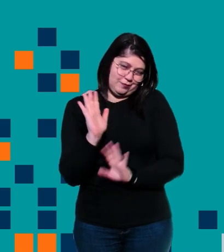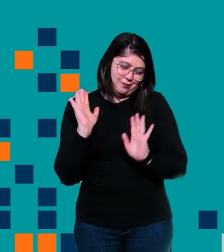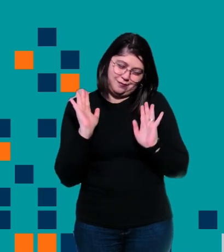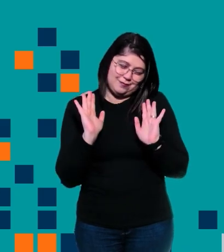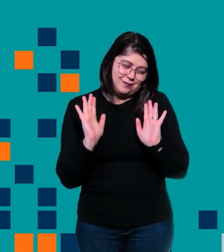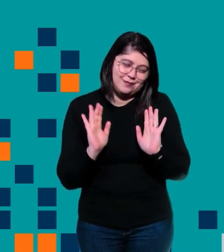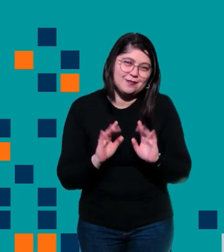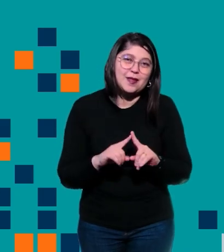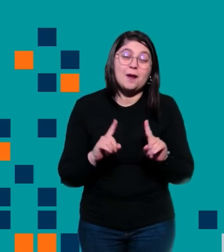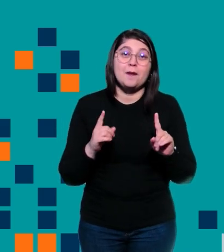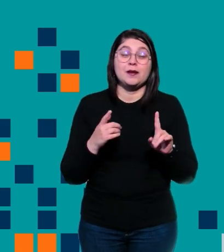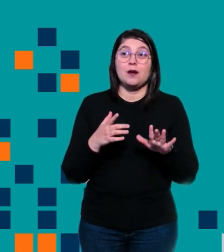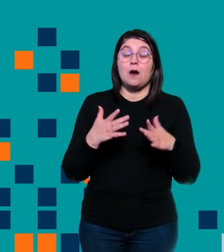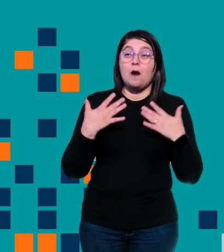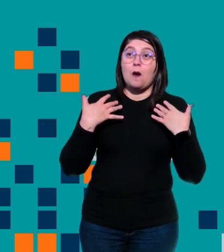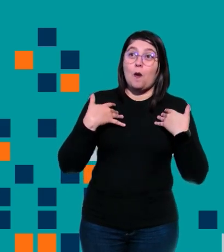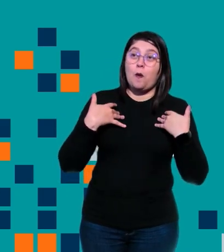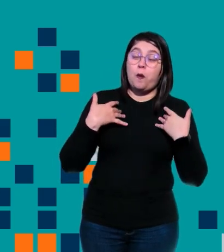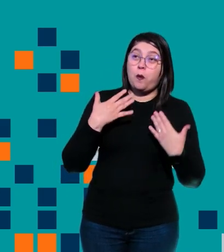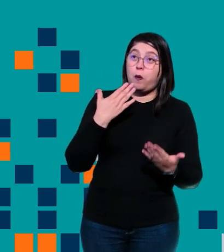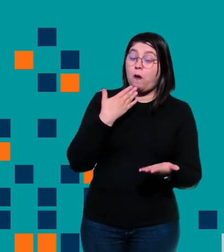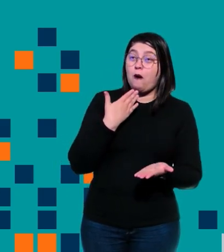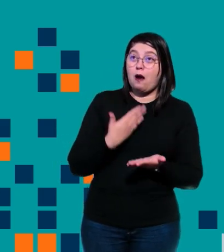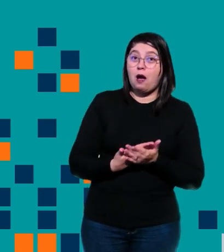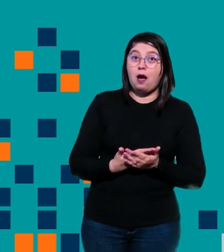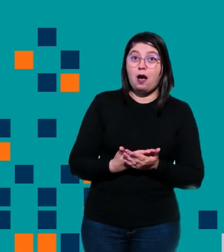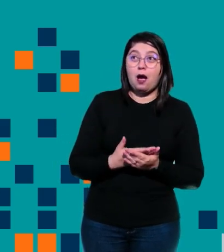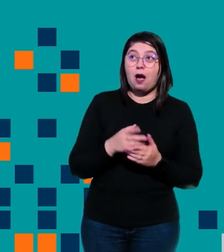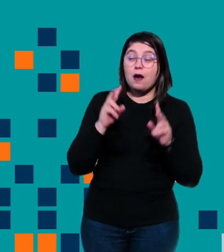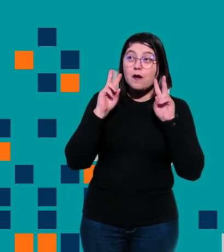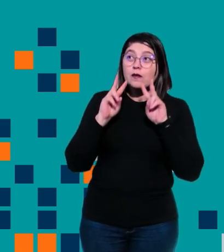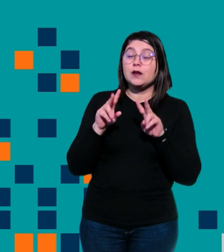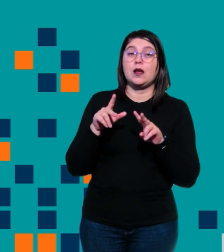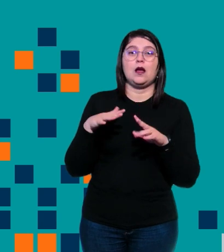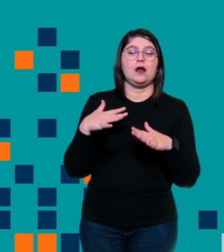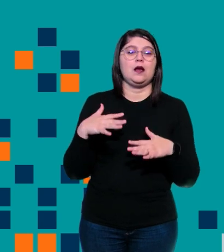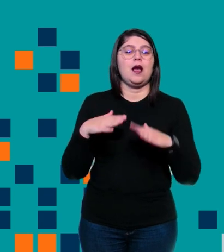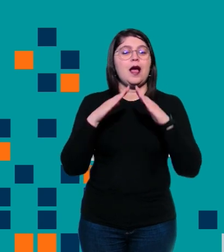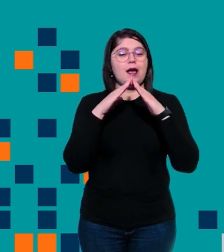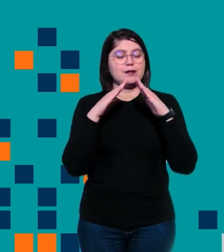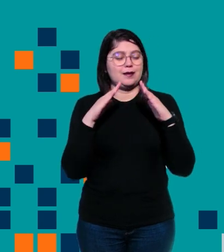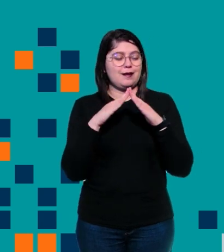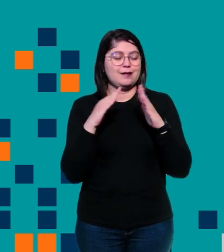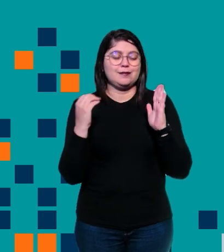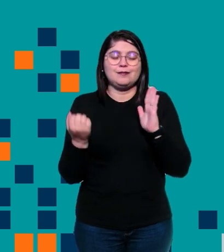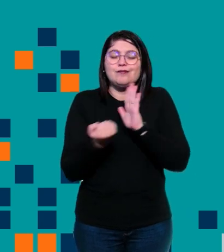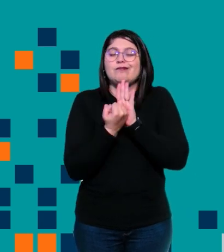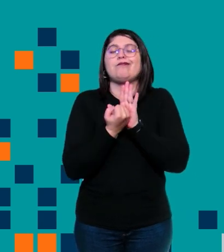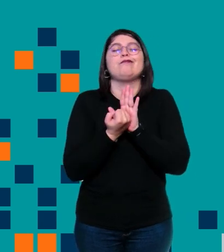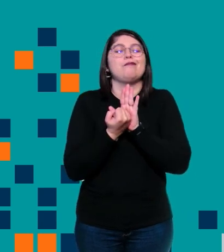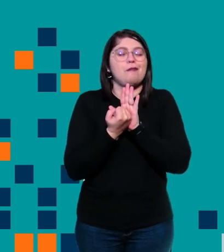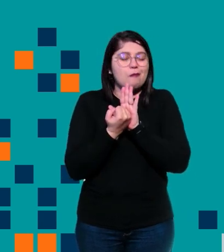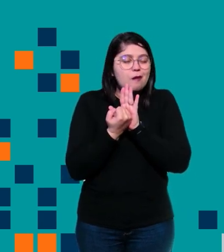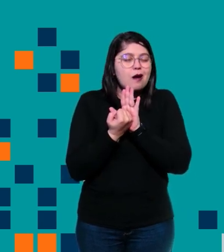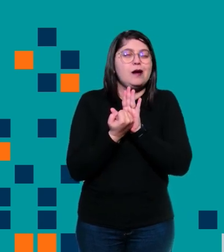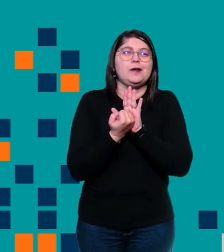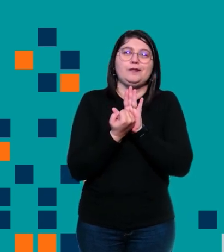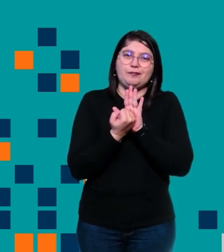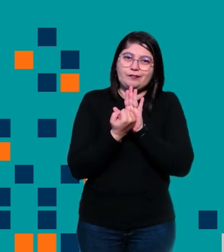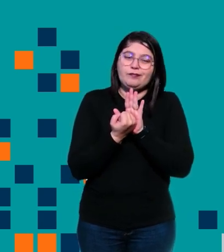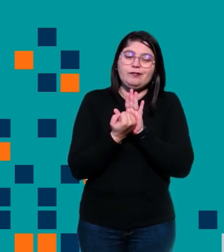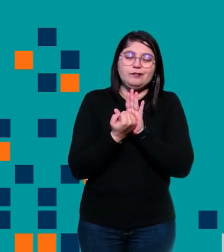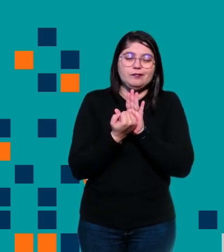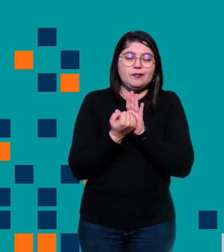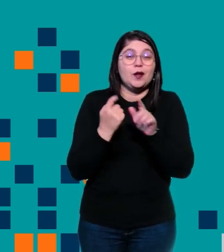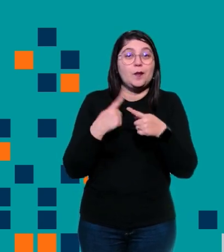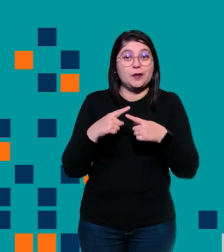Assim, eu fiquei muito impressionado, impactado com o que eu vi, né? Essa casa é icônica do Oscar, né? Muito icônica. Então, a gente foi